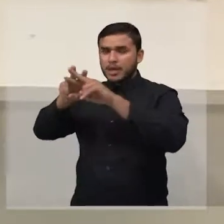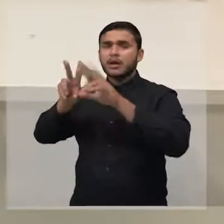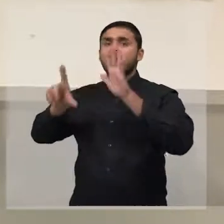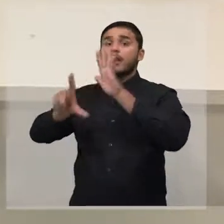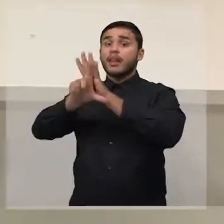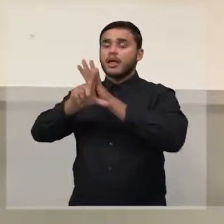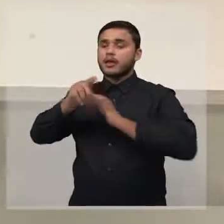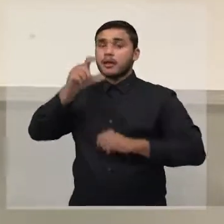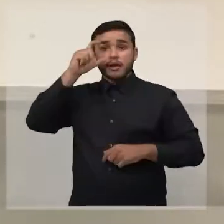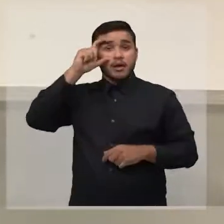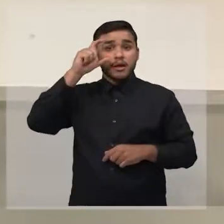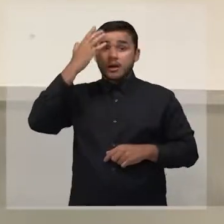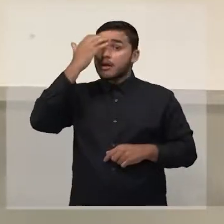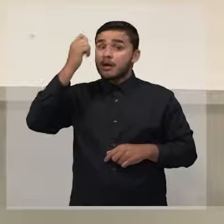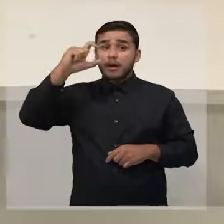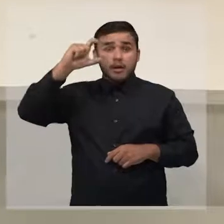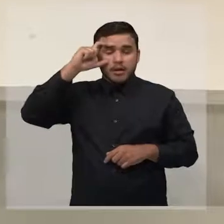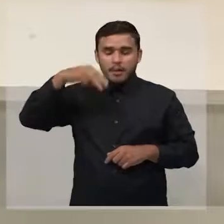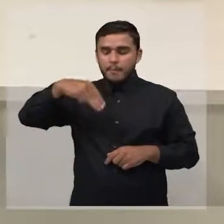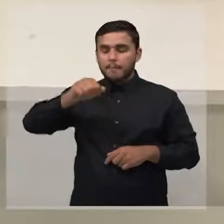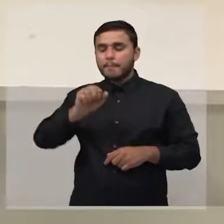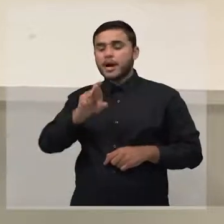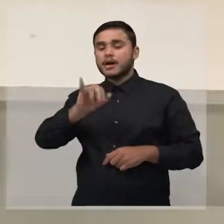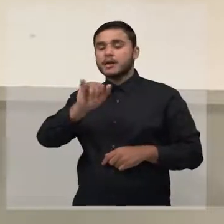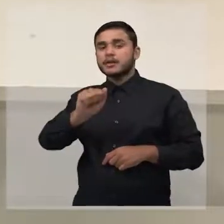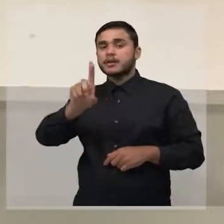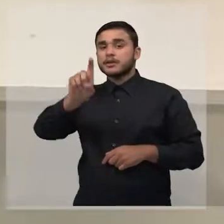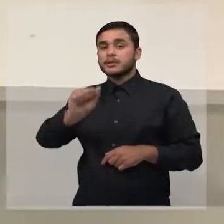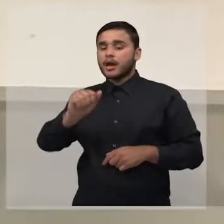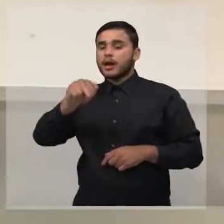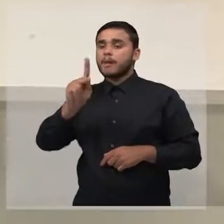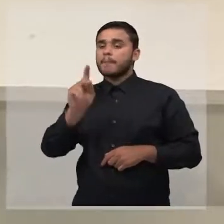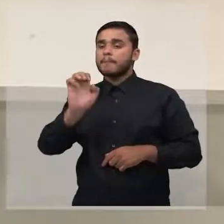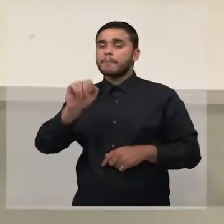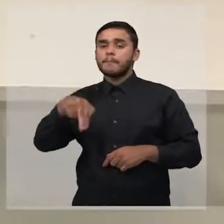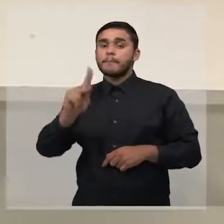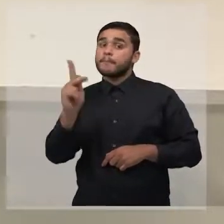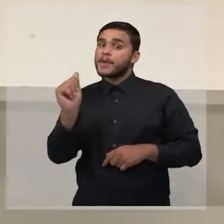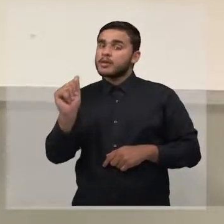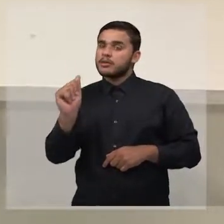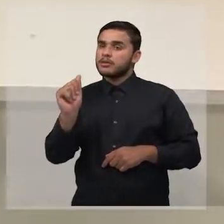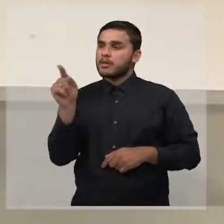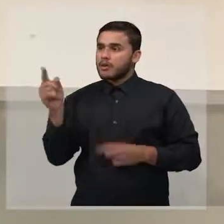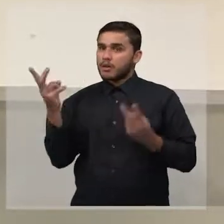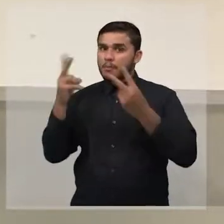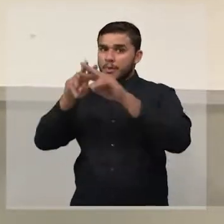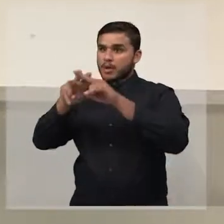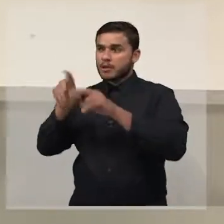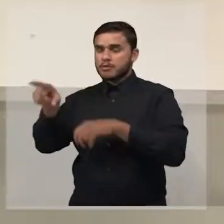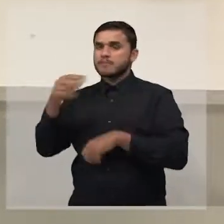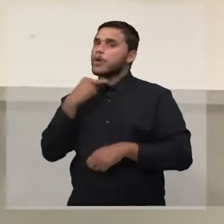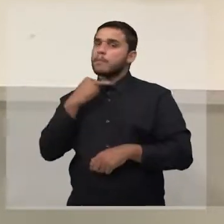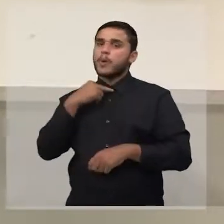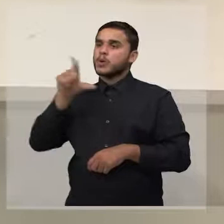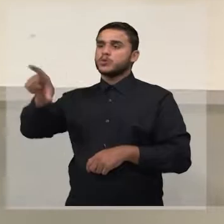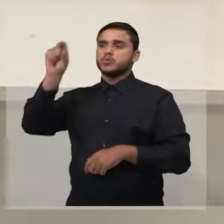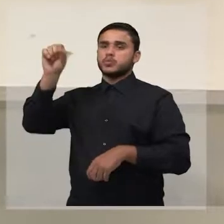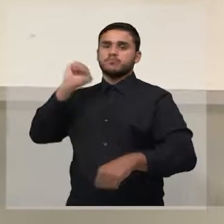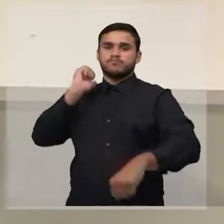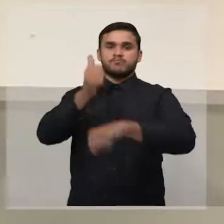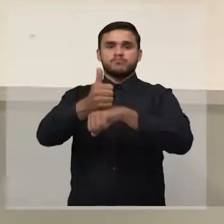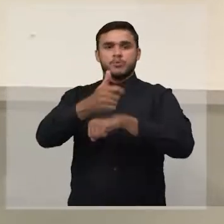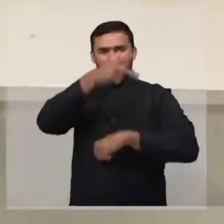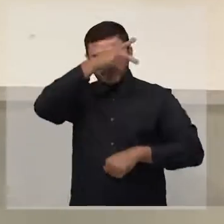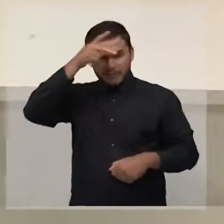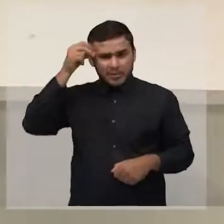para a Prefeitura e para a Câmara Municipal de Fortaleza. O líder do governo, o vereador Ézio Feitosa, do PPL, tem uma